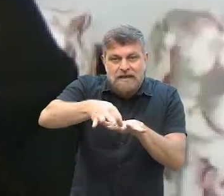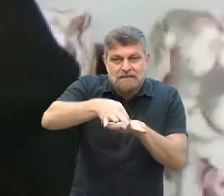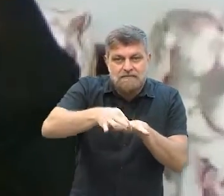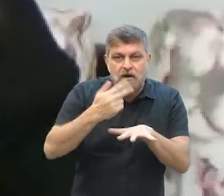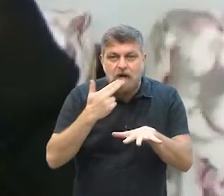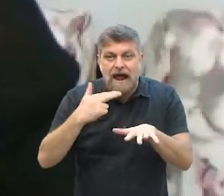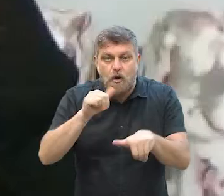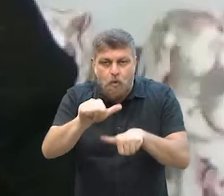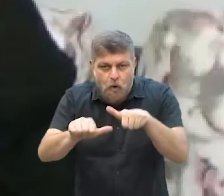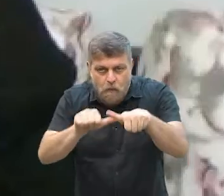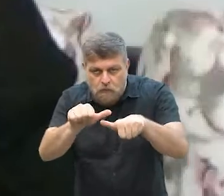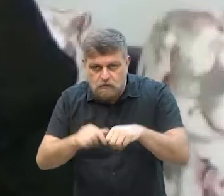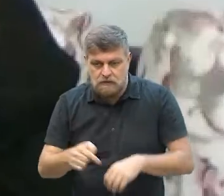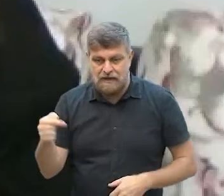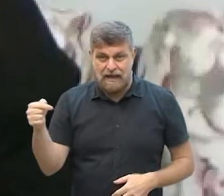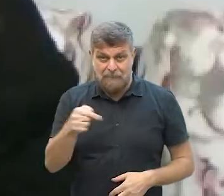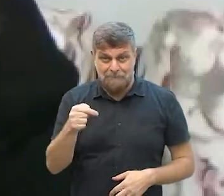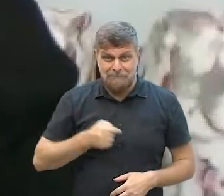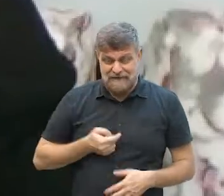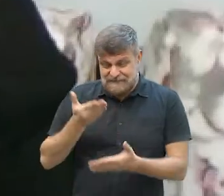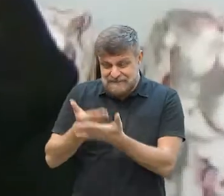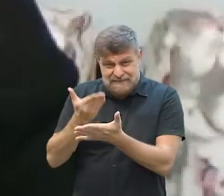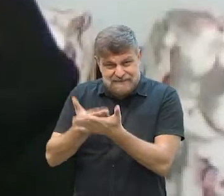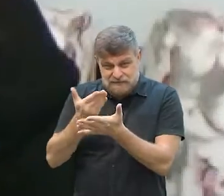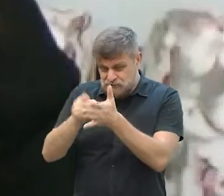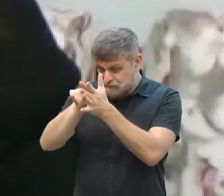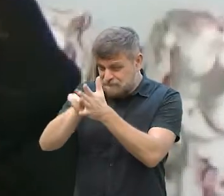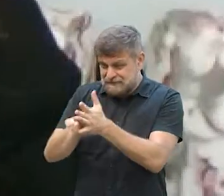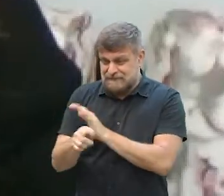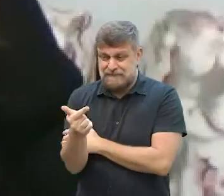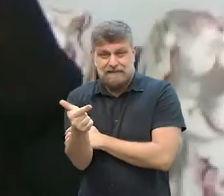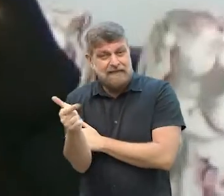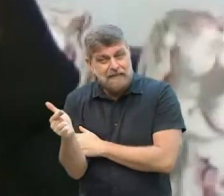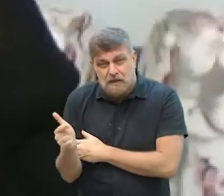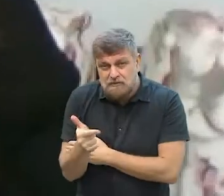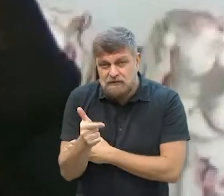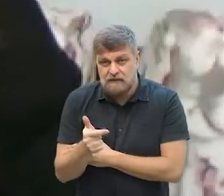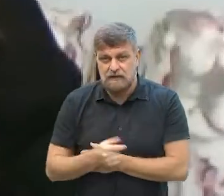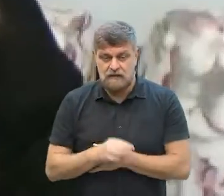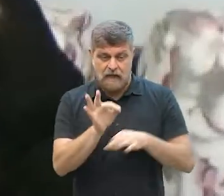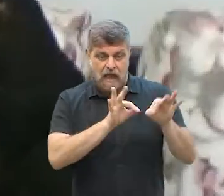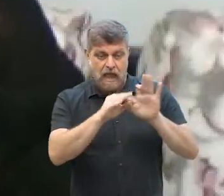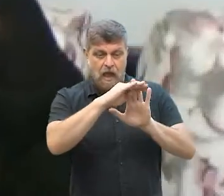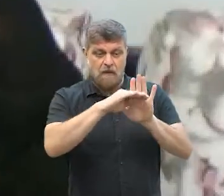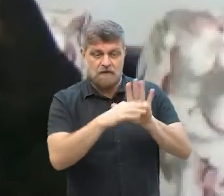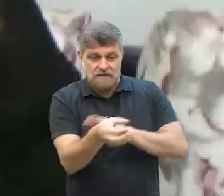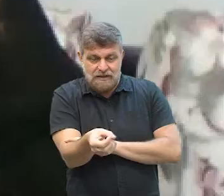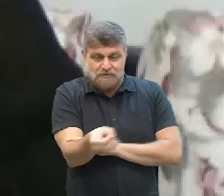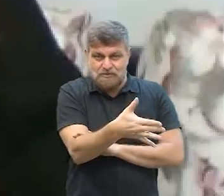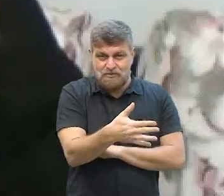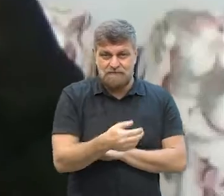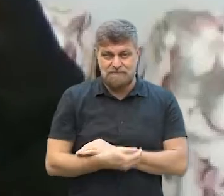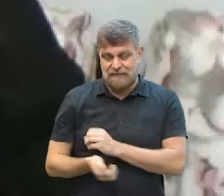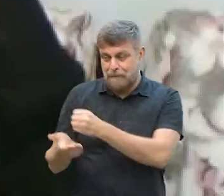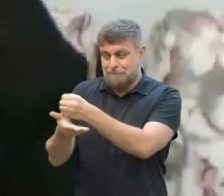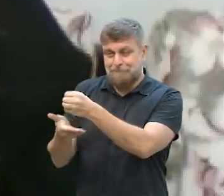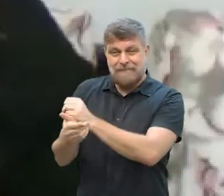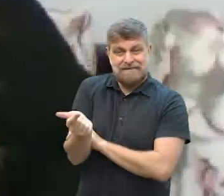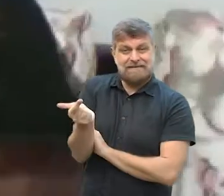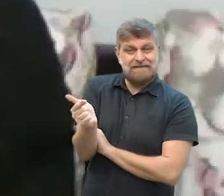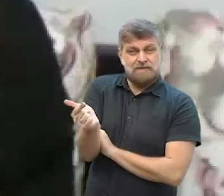Porém, não existe muita bibliografia disso. Como é um projeto novo, nós não temos muita